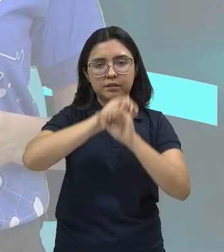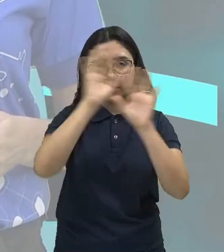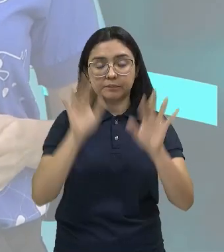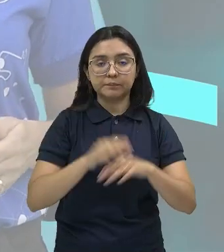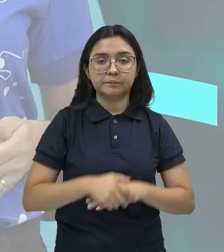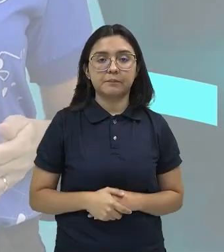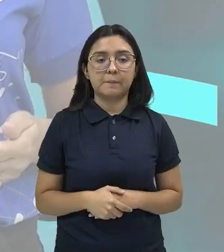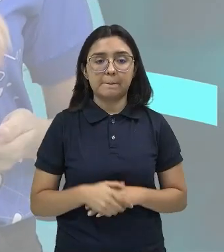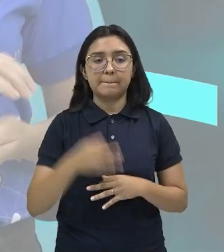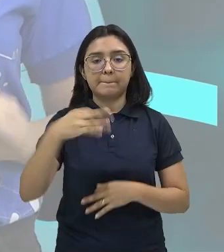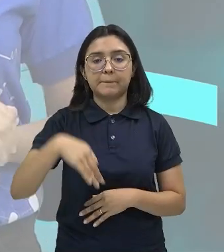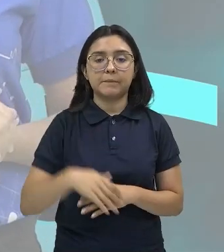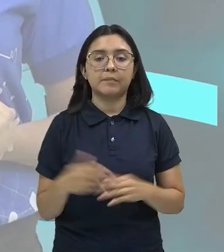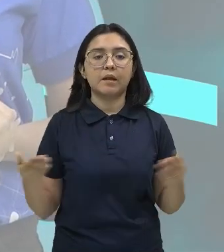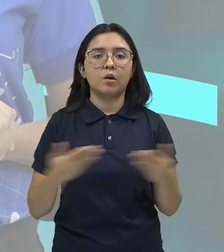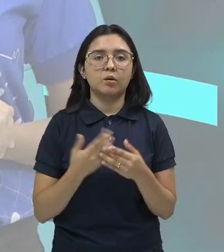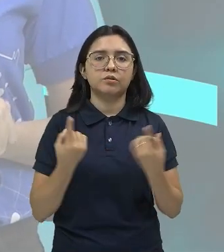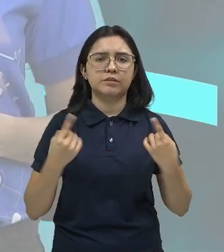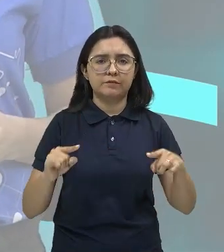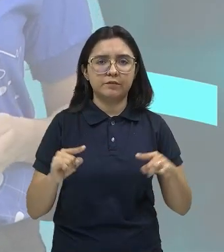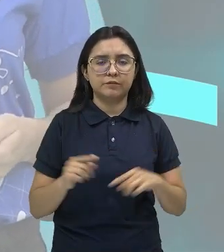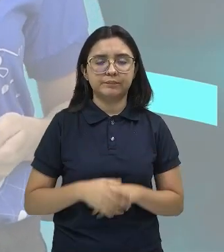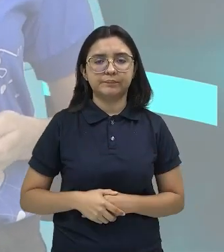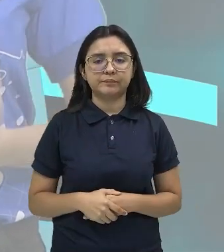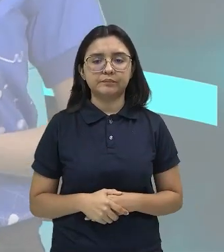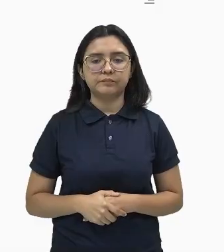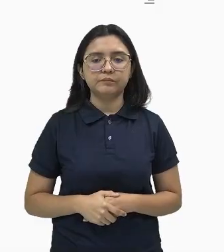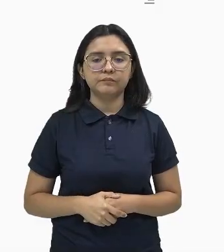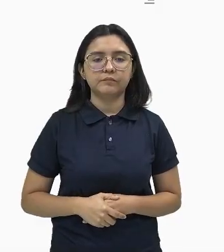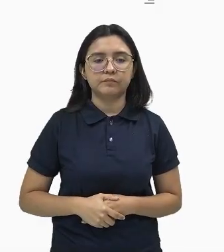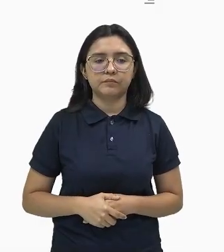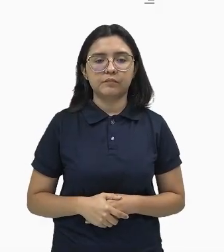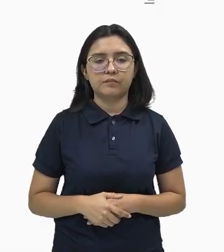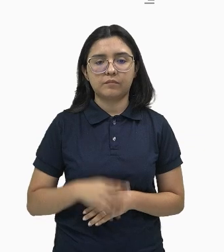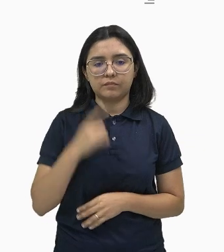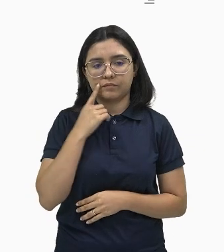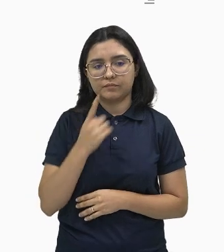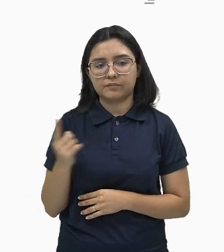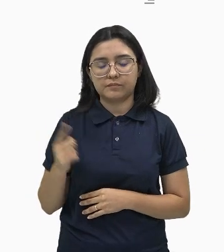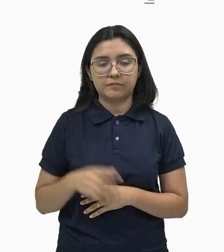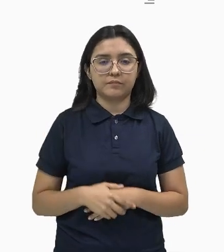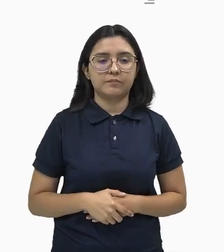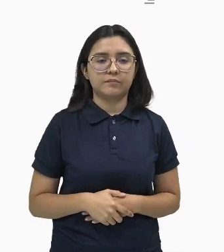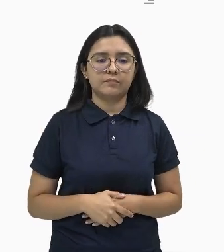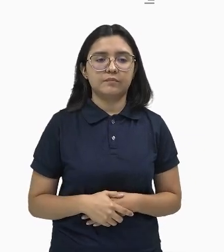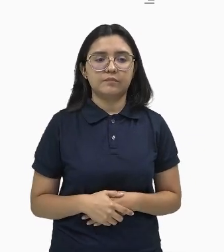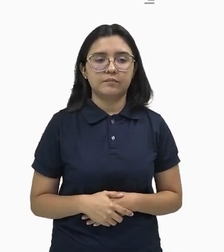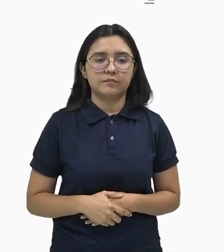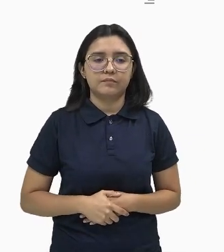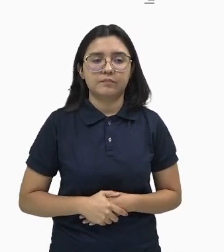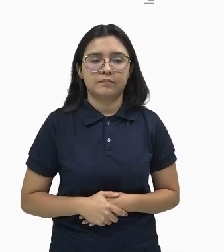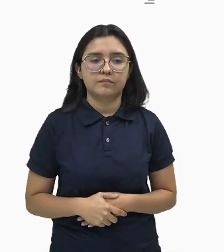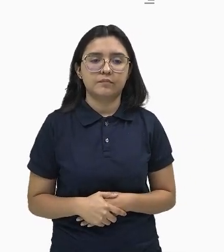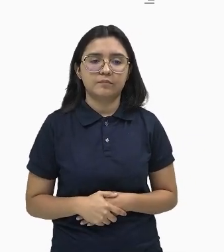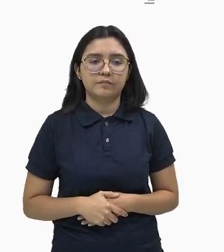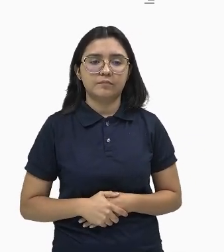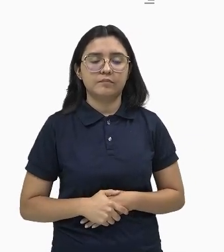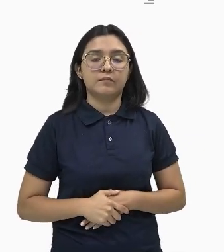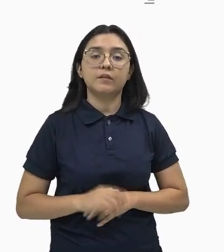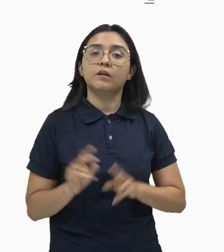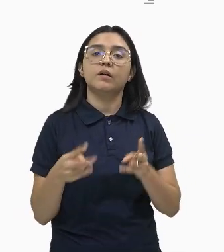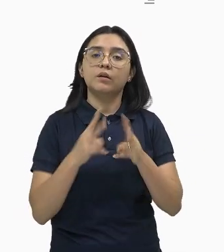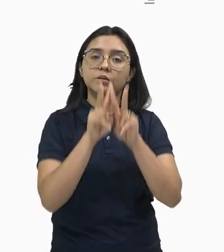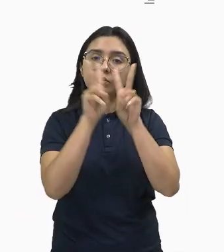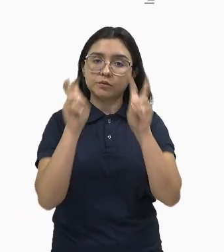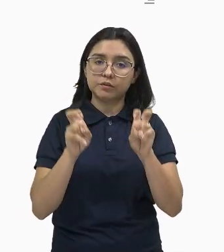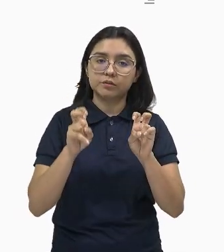E agora eu tenho um desafio para vocês. Dê uma olhadinha aqui comigo. Olha só, o título do nosso texto que a gente acabou